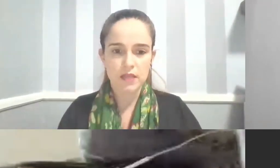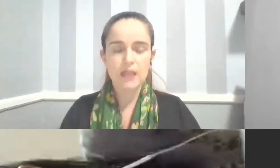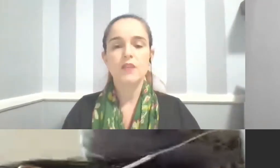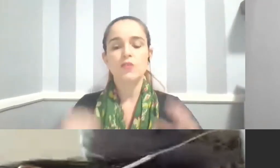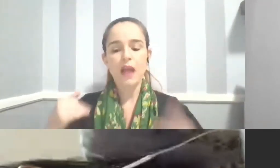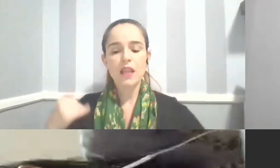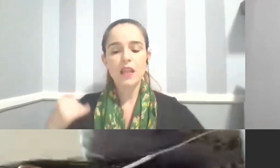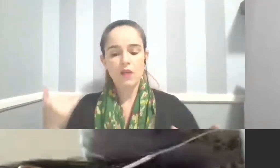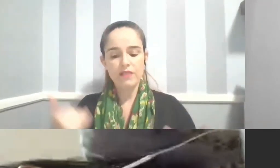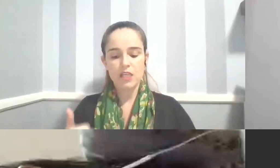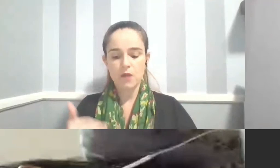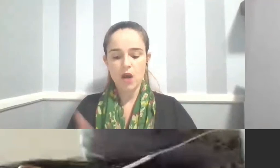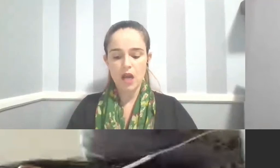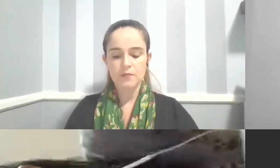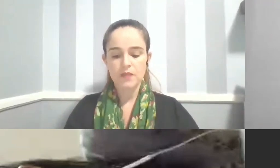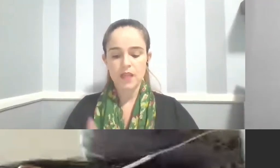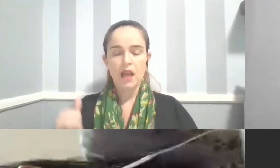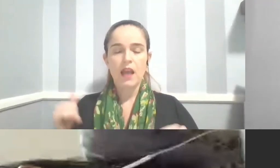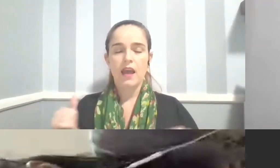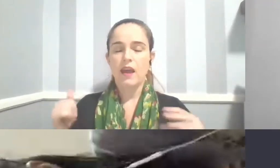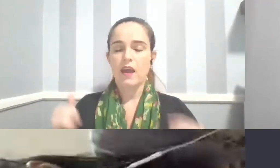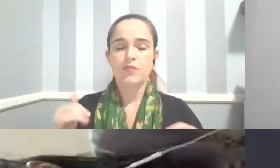pessoa, né? Então, eu estou falando com a vítima, olha,